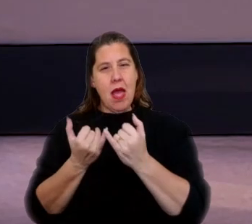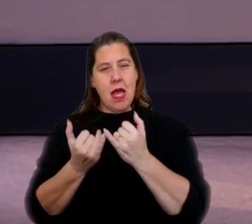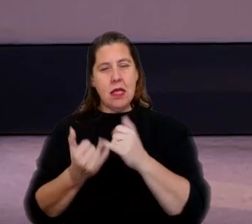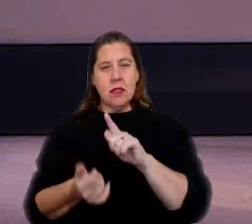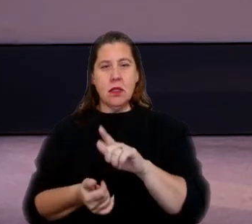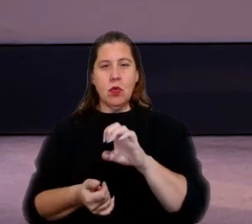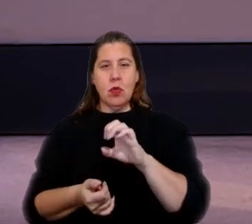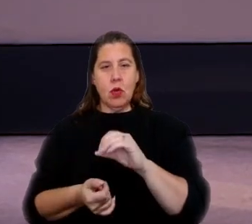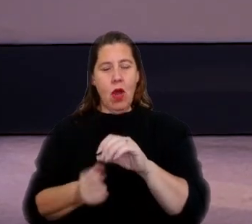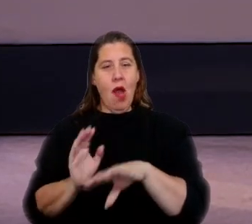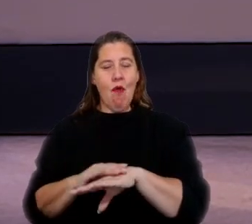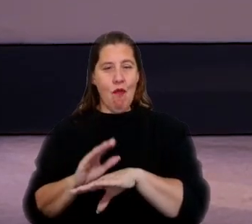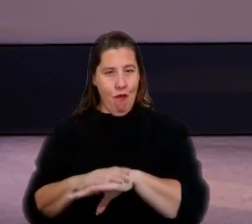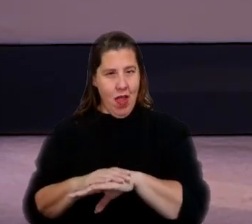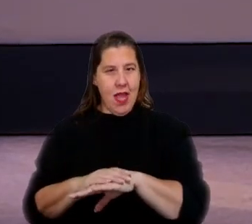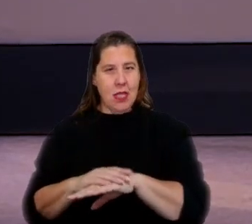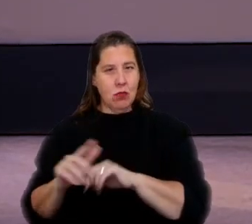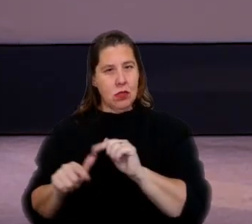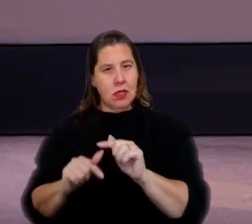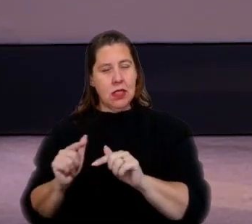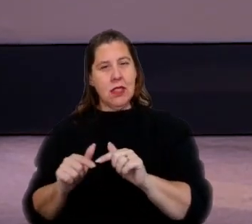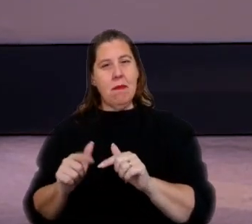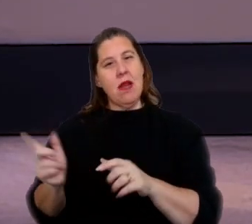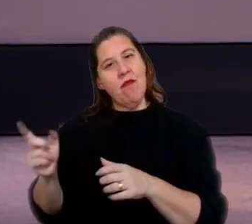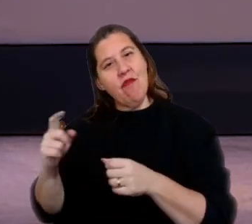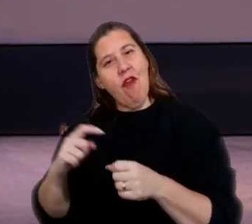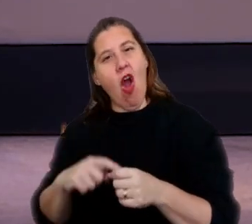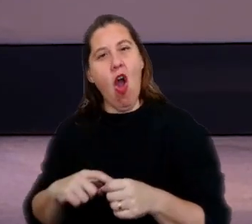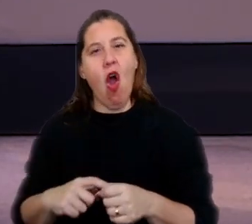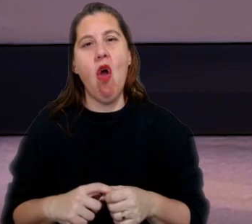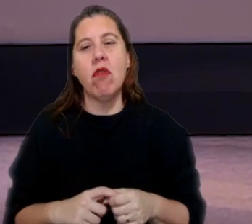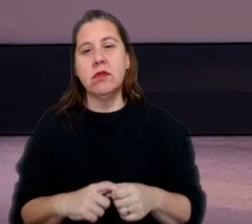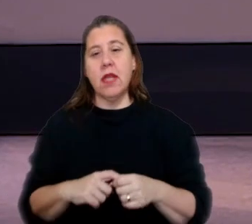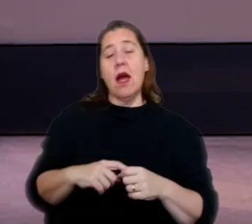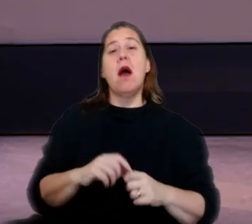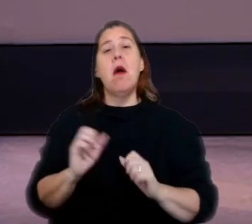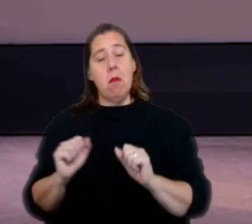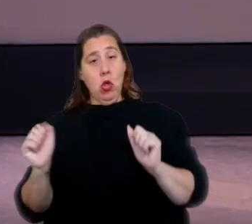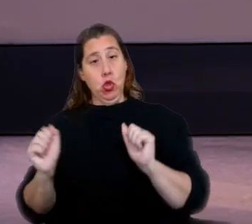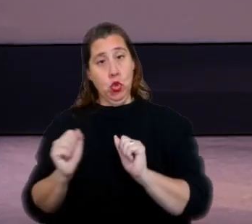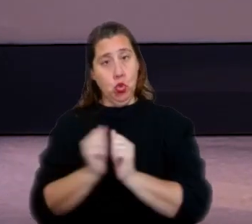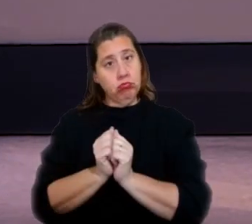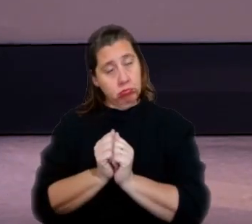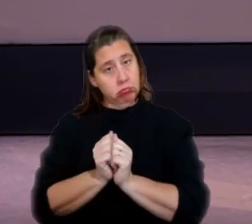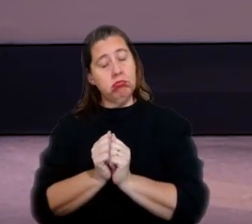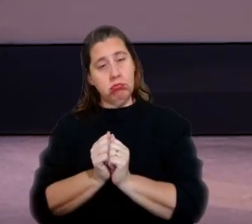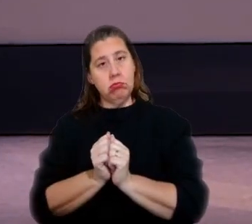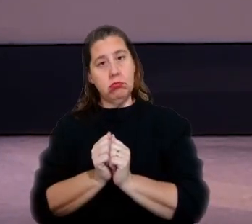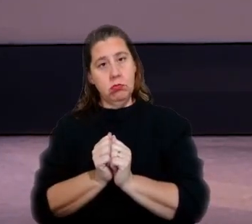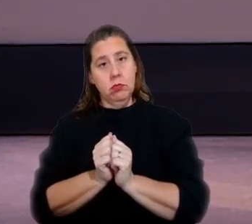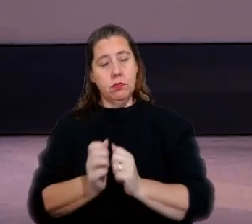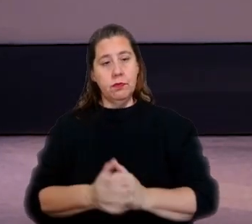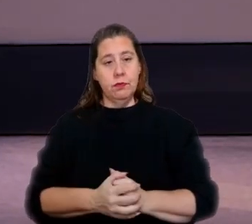parecido com o que o Léo conseguiu fazer, sabe? Um trabalho que ele volta, que ele pode estar de outro jeito, que ele pode juntar